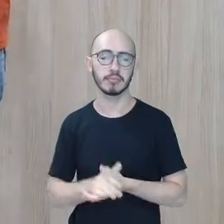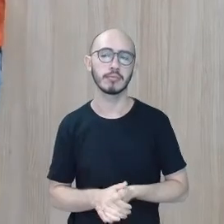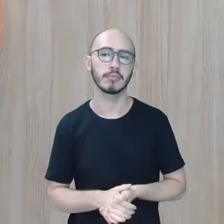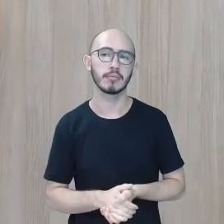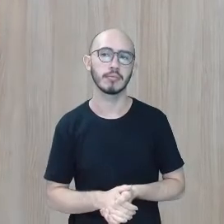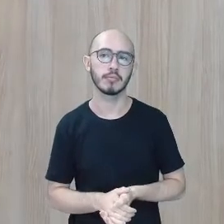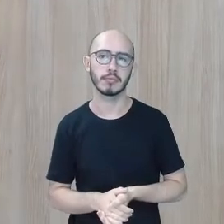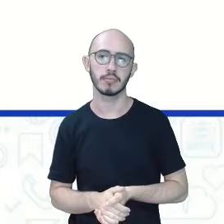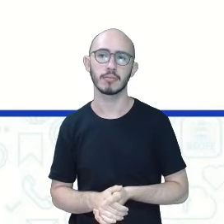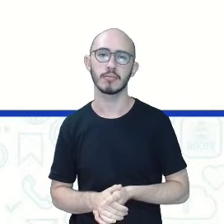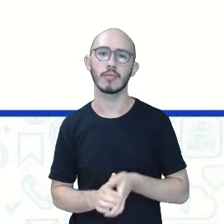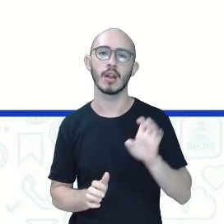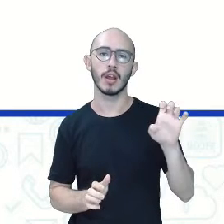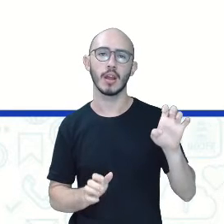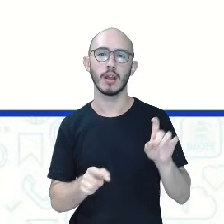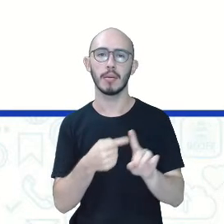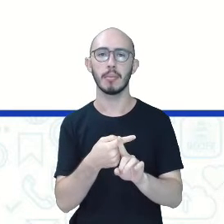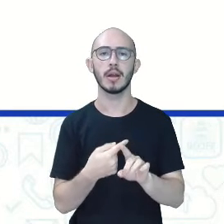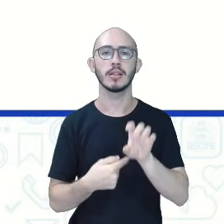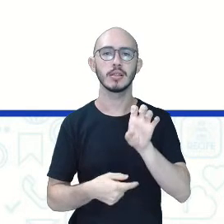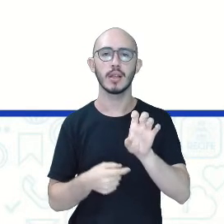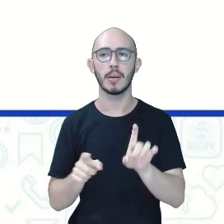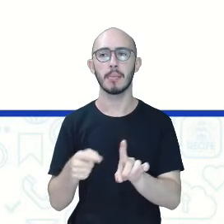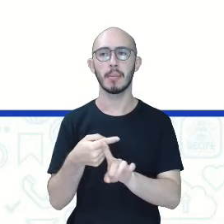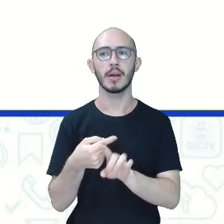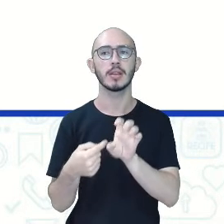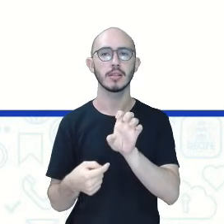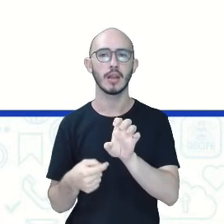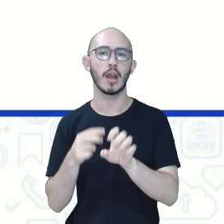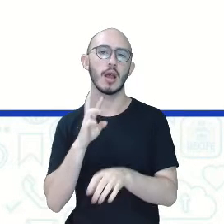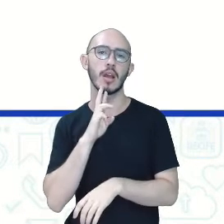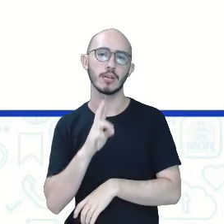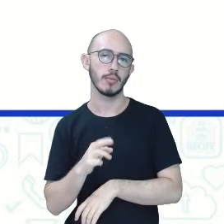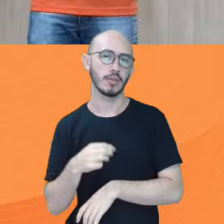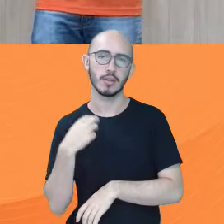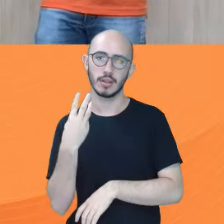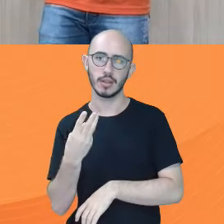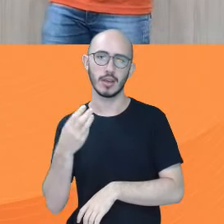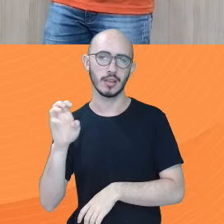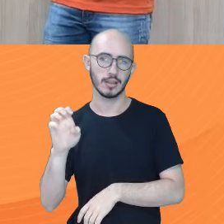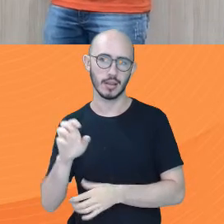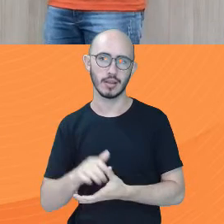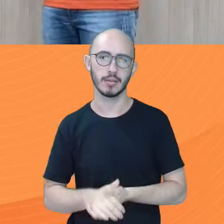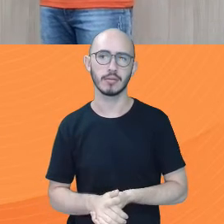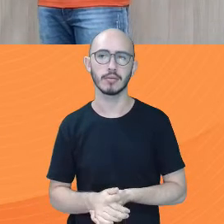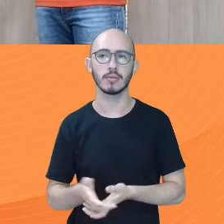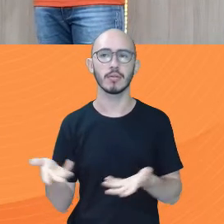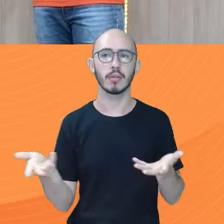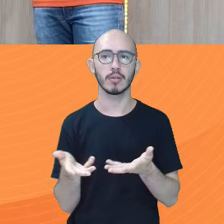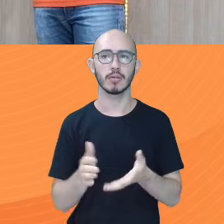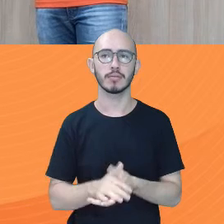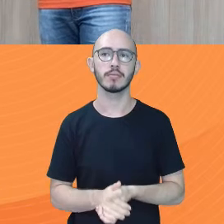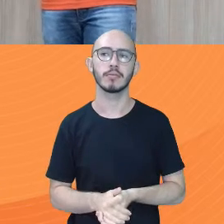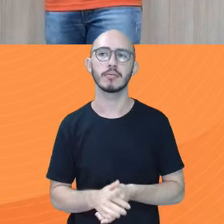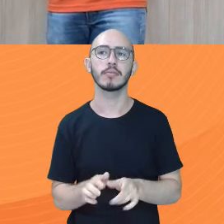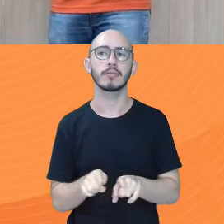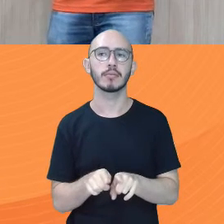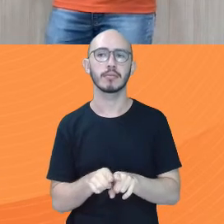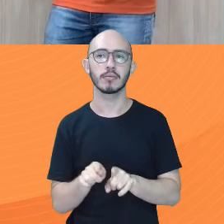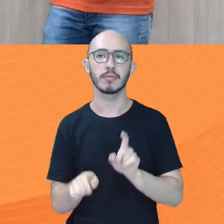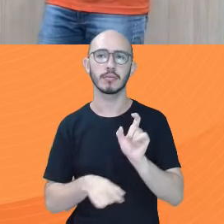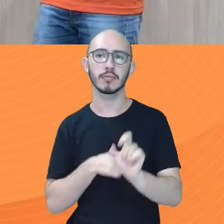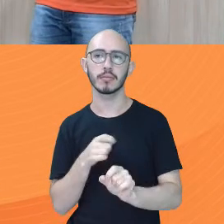aí E mais E mais E, que é igual a 3E, certo? Depois eu escrevi aí outra